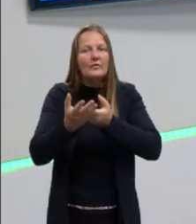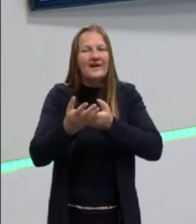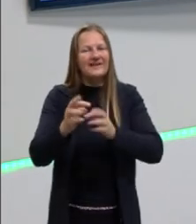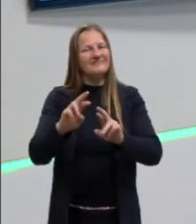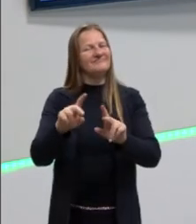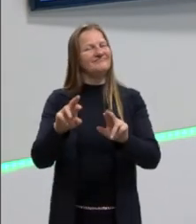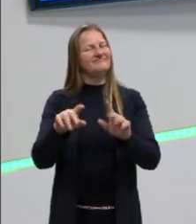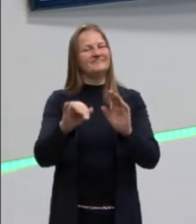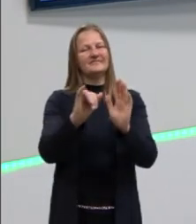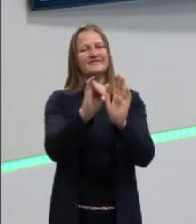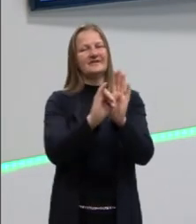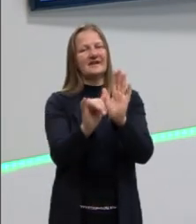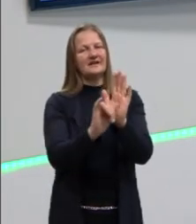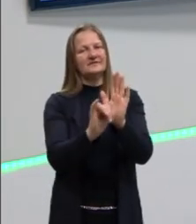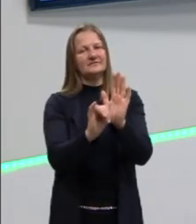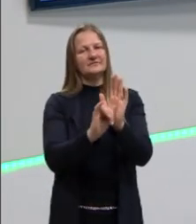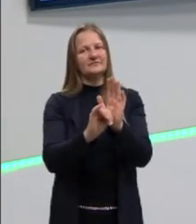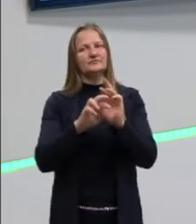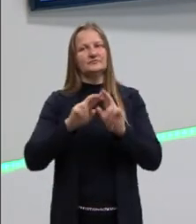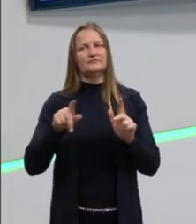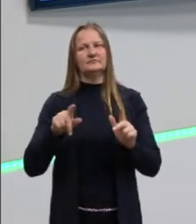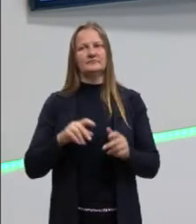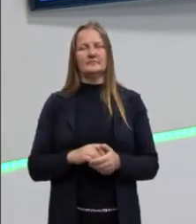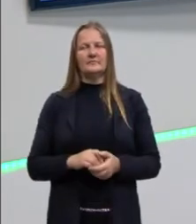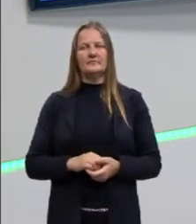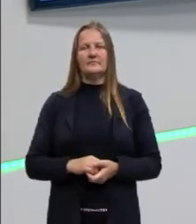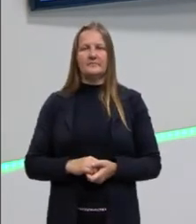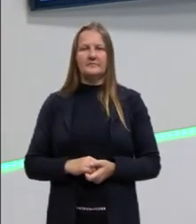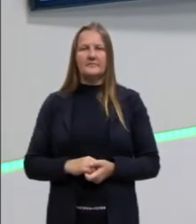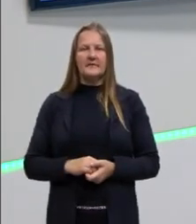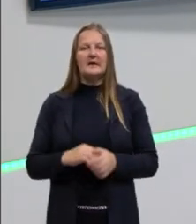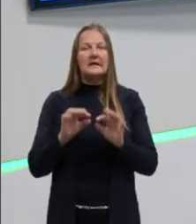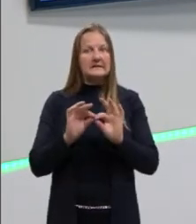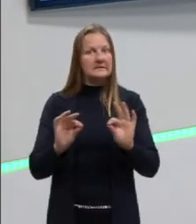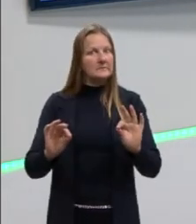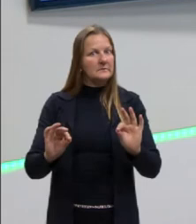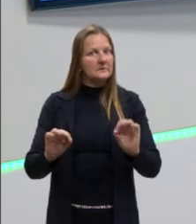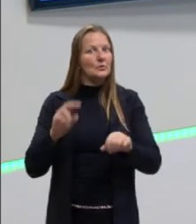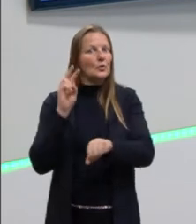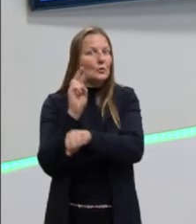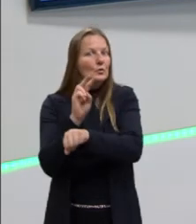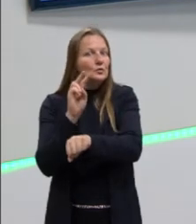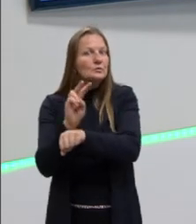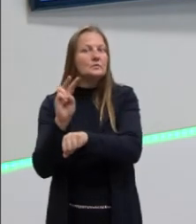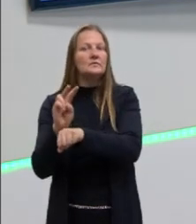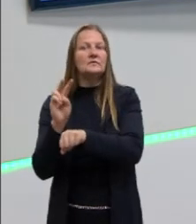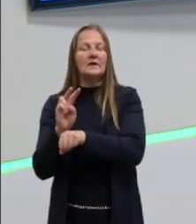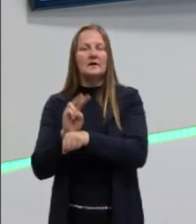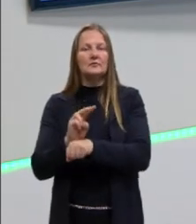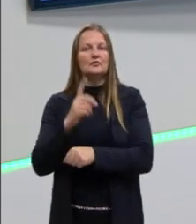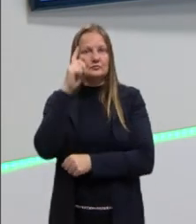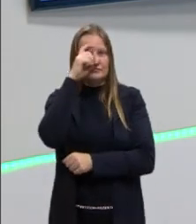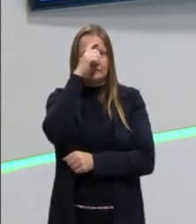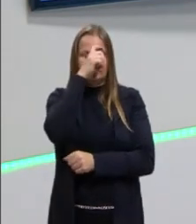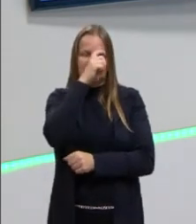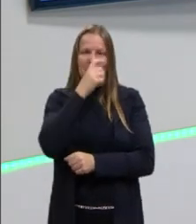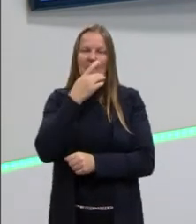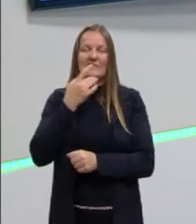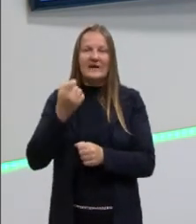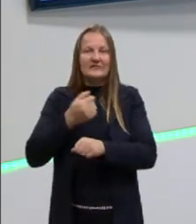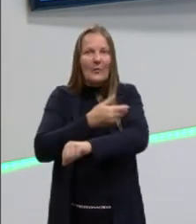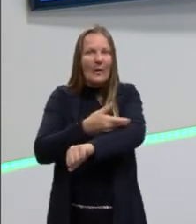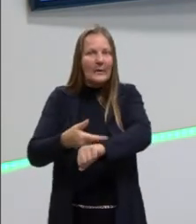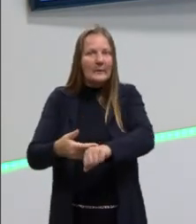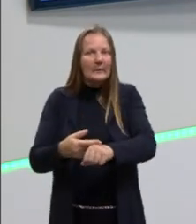é texto narrativo a diferença ela é simples mas ela parece bem difícil porque quando a gente está escrevendo